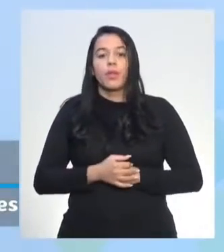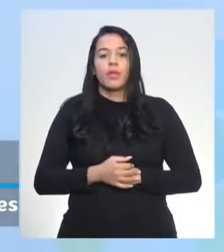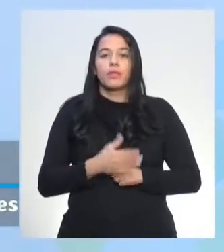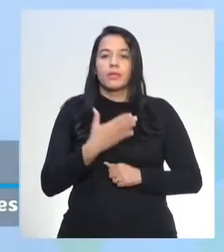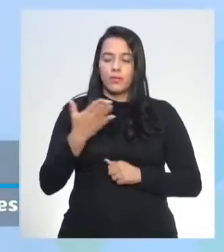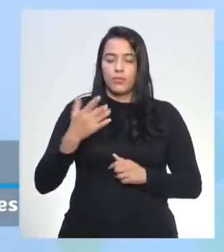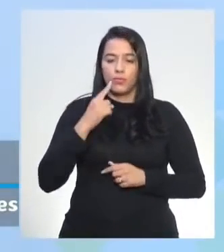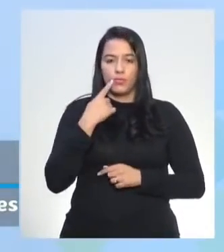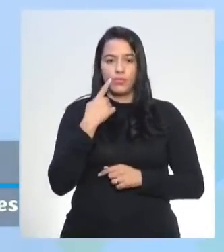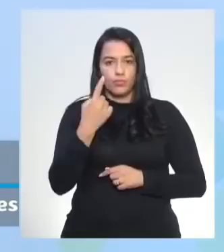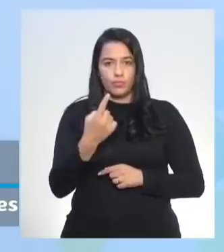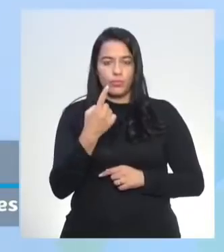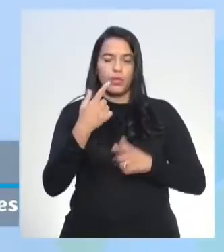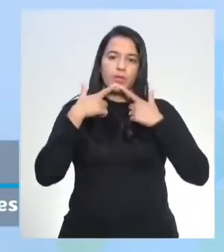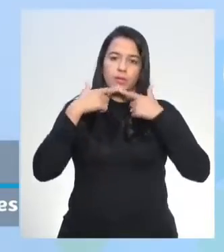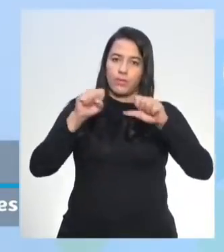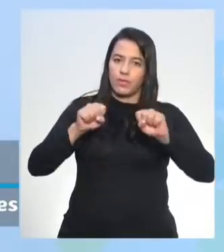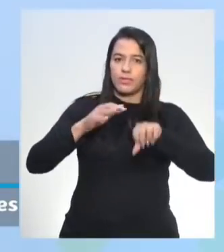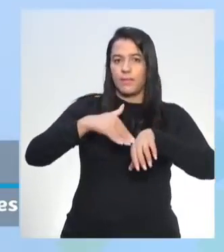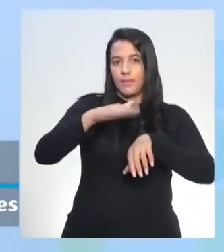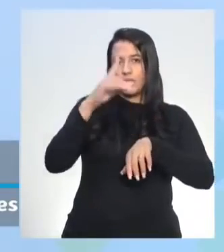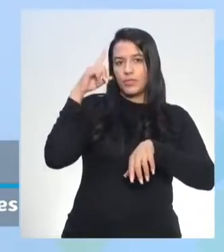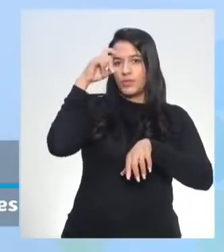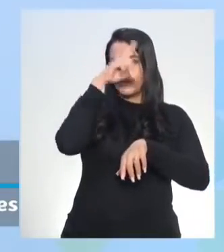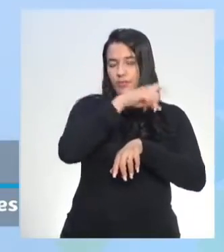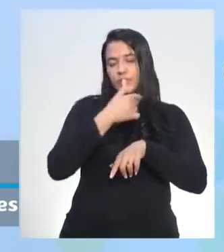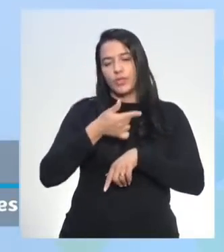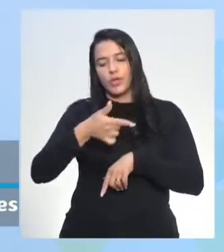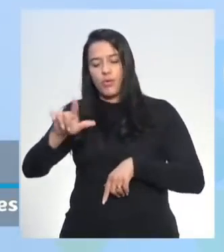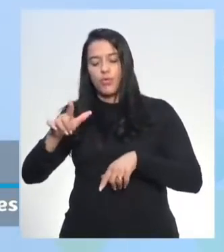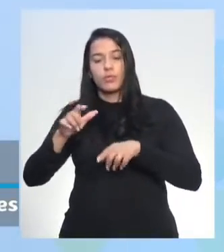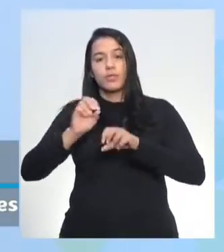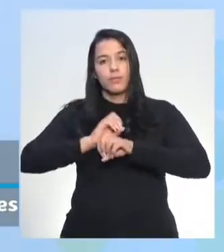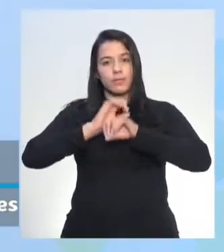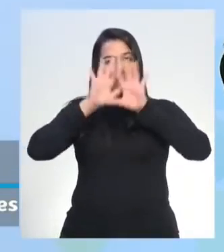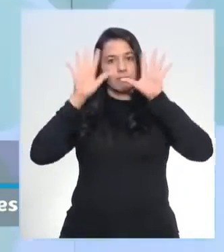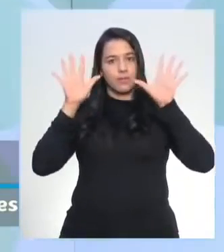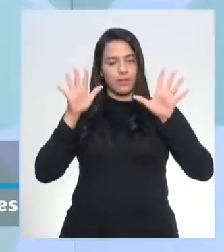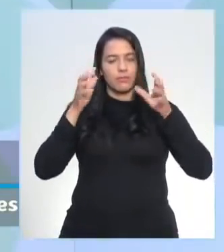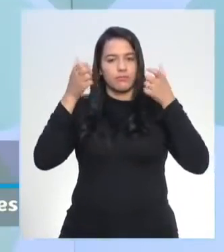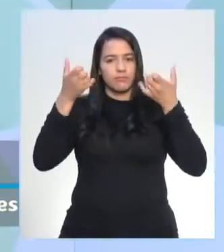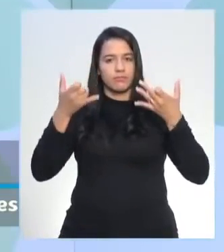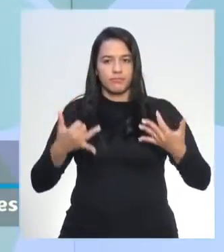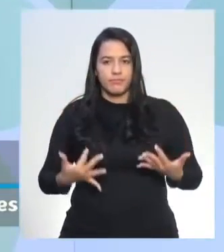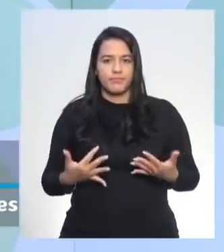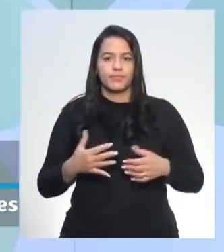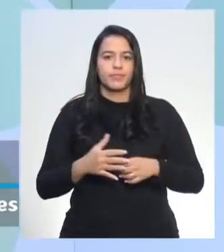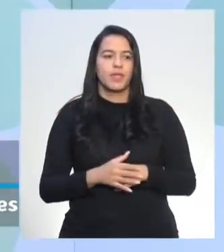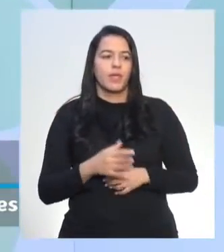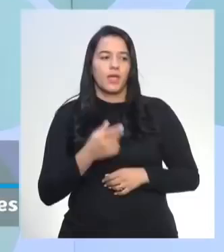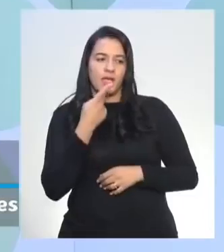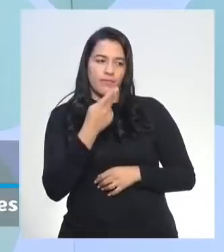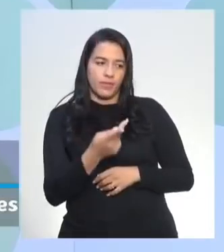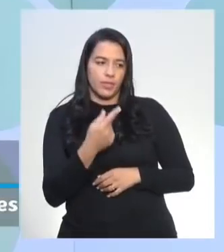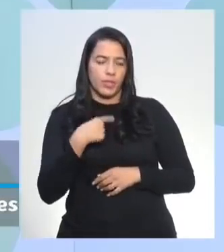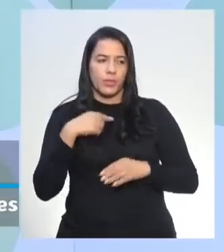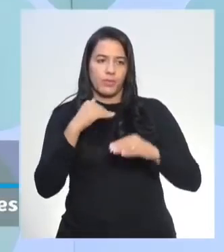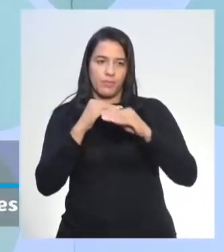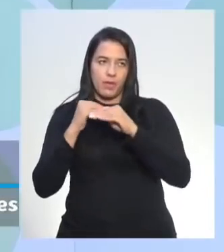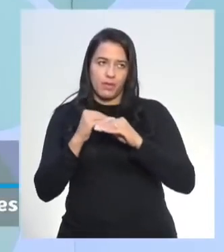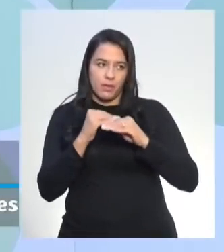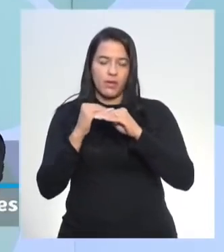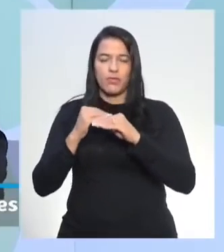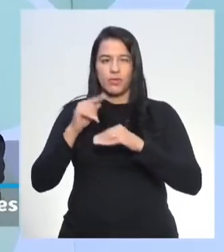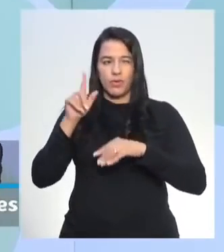mais difícil e a outra linguagem é mais esclarecedora. Sim, ela está querendo dizer que uma ficou mais perto do padrão, a outra foi um pouco